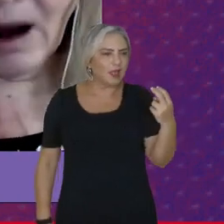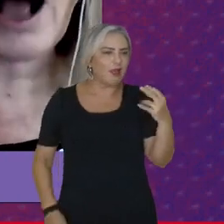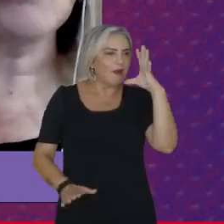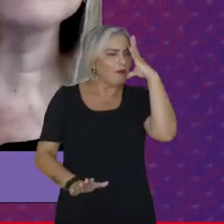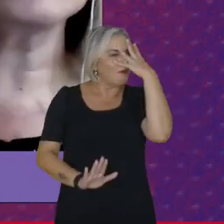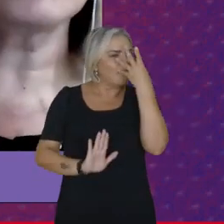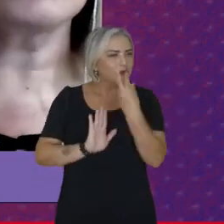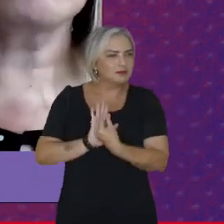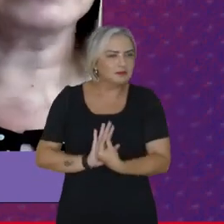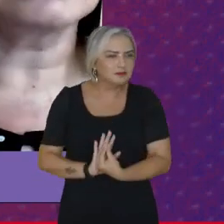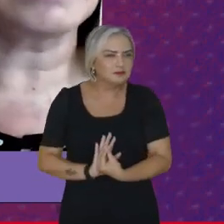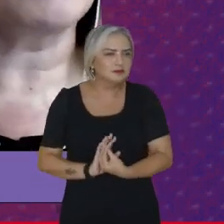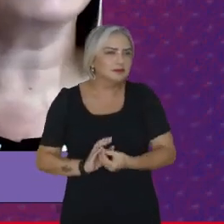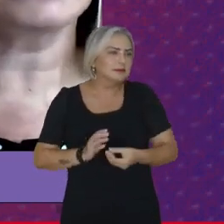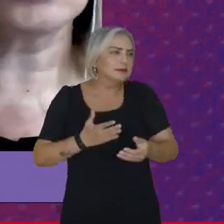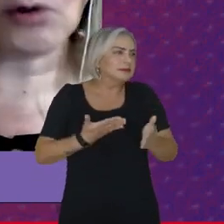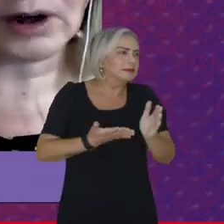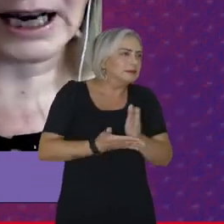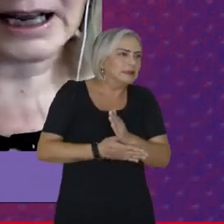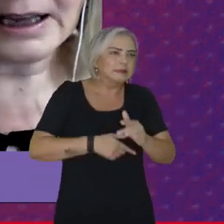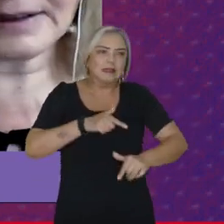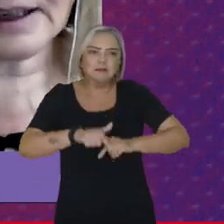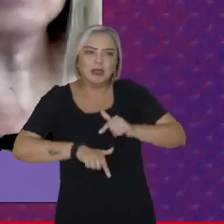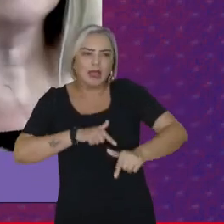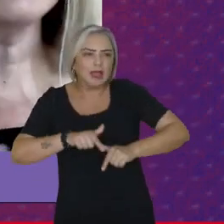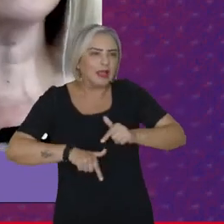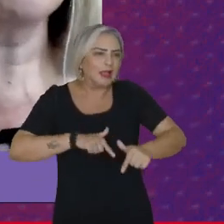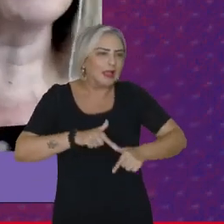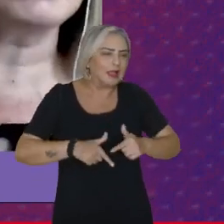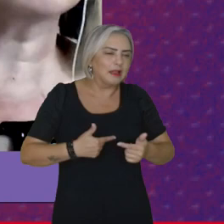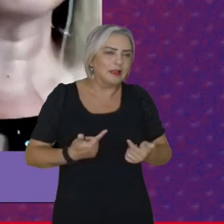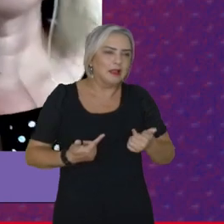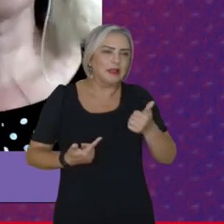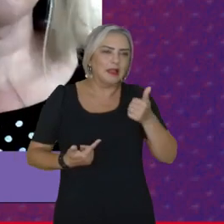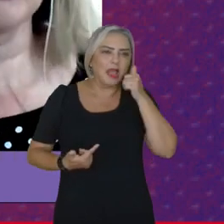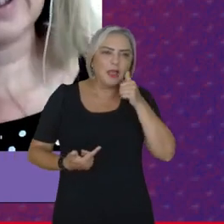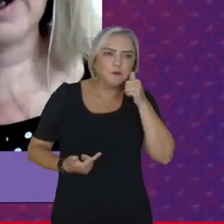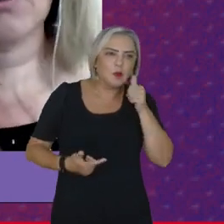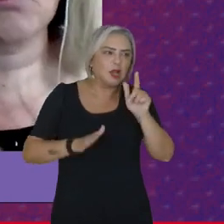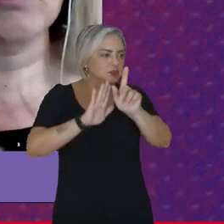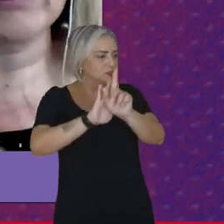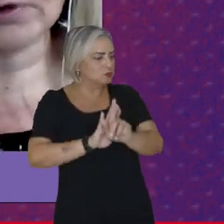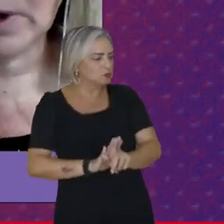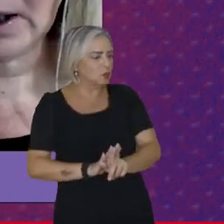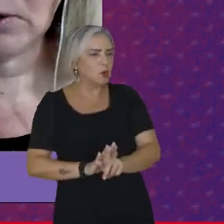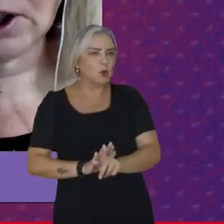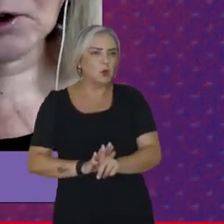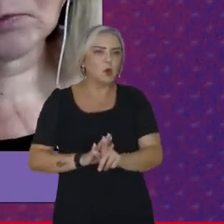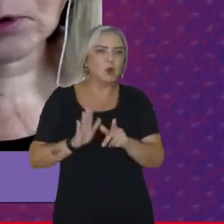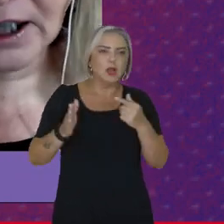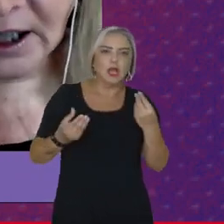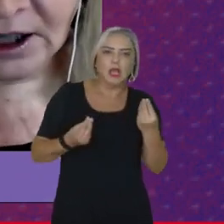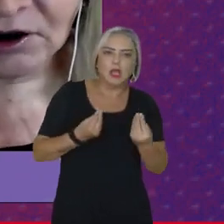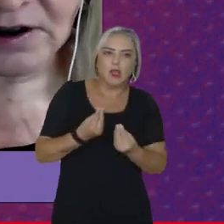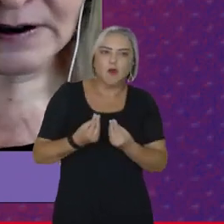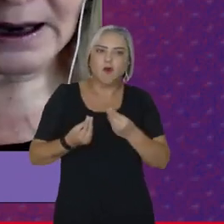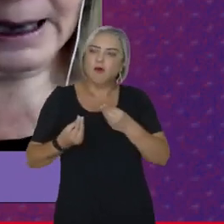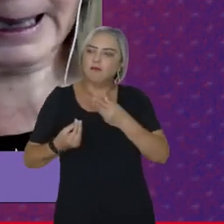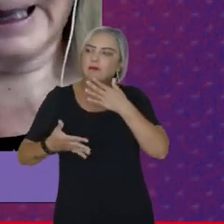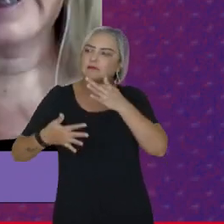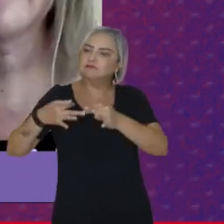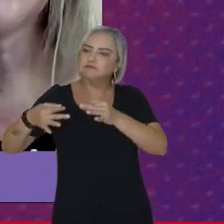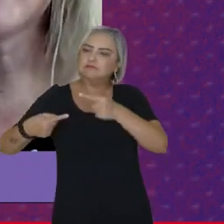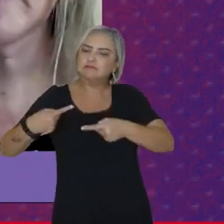orientação sexual, sendo ela uma trabalhadora, sendo ela uma gestora ou uma formuladora de